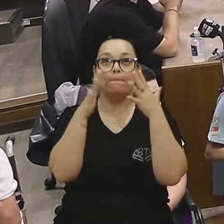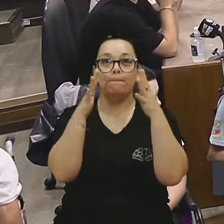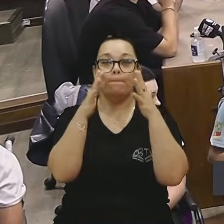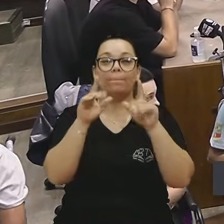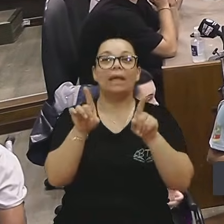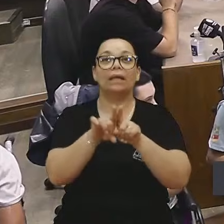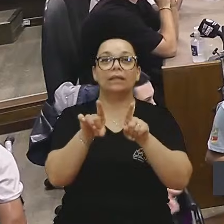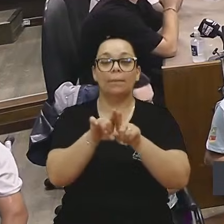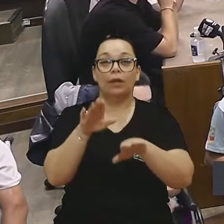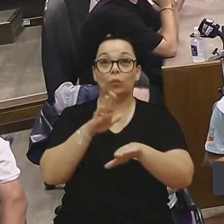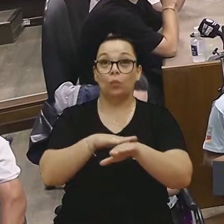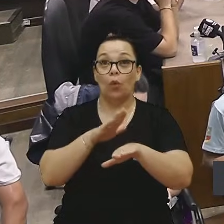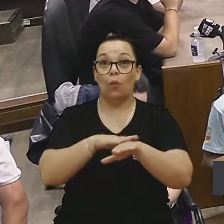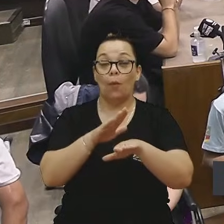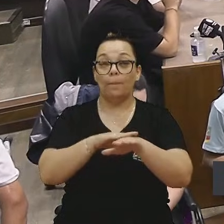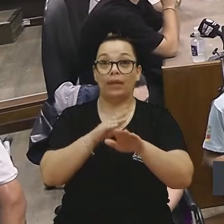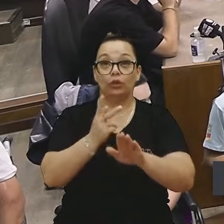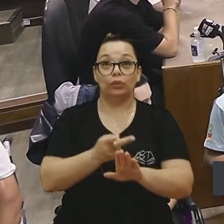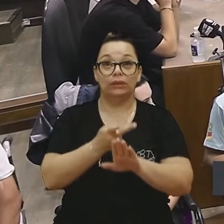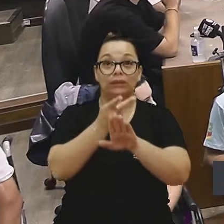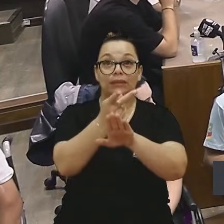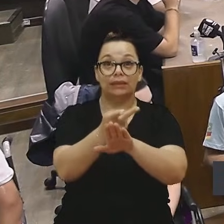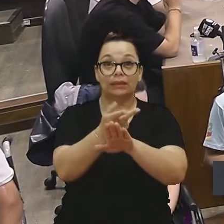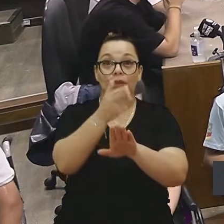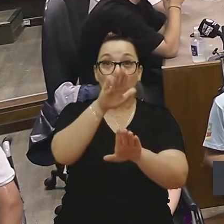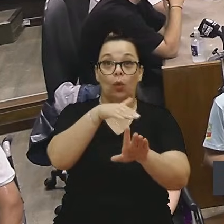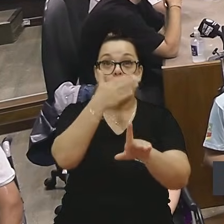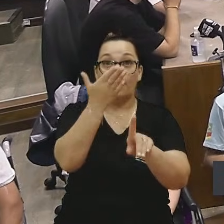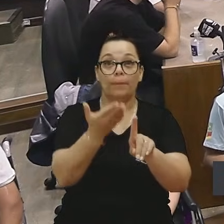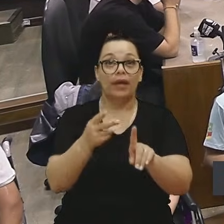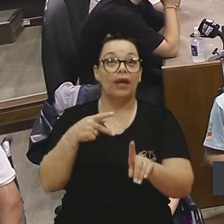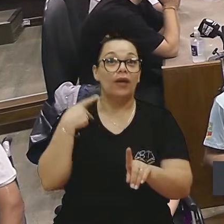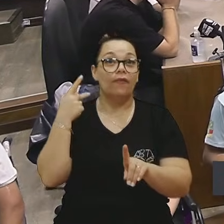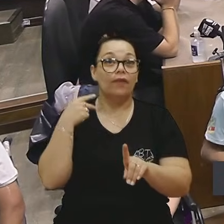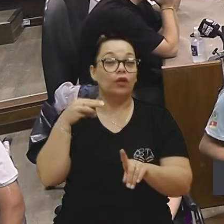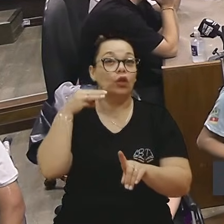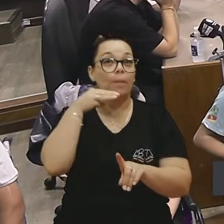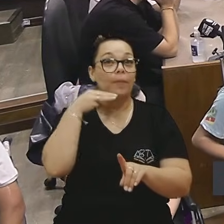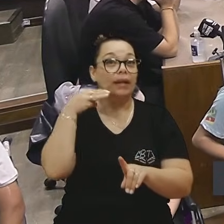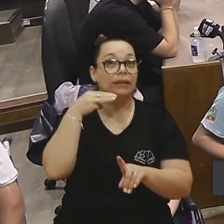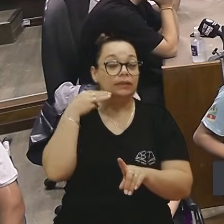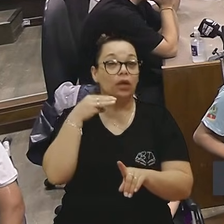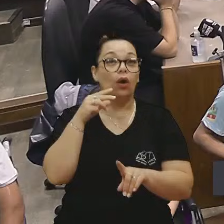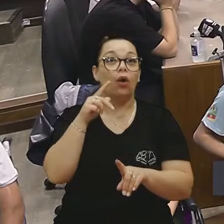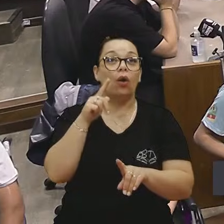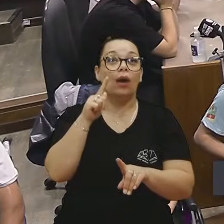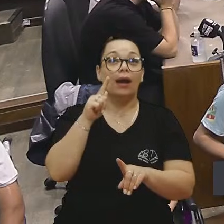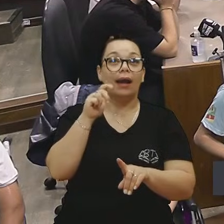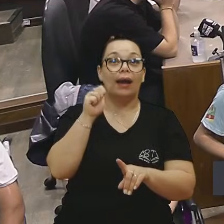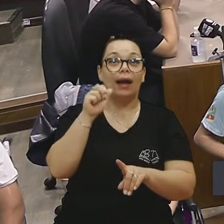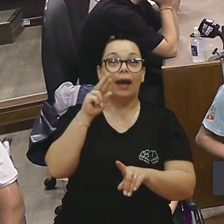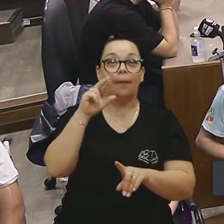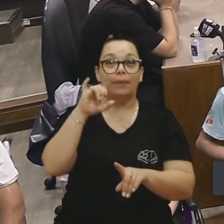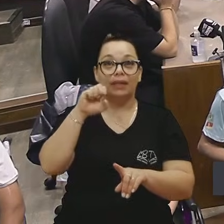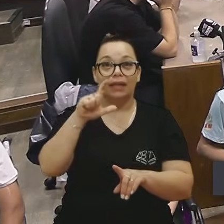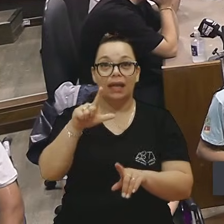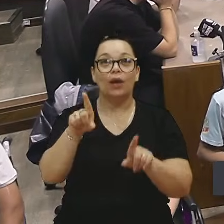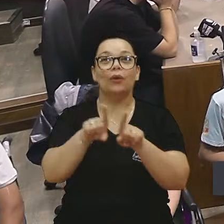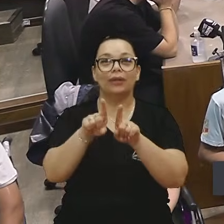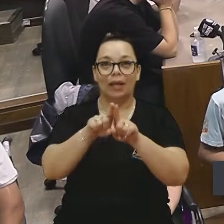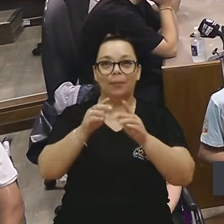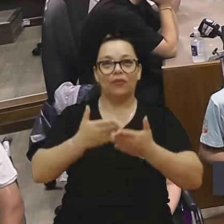Chamamos neste momento para fazer a entrega a vereadora Marisol Santos, o Gabriel Citon, e eu vou fazer a entrega